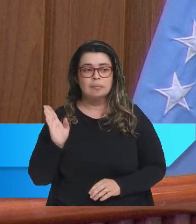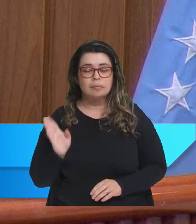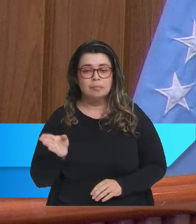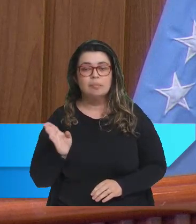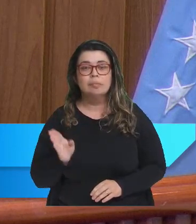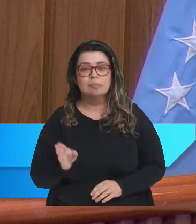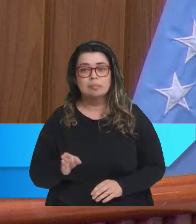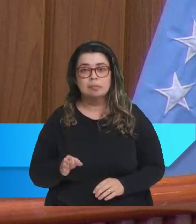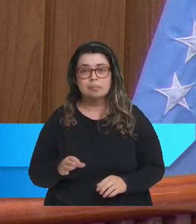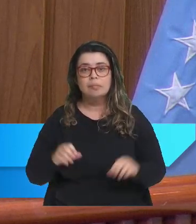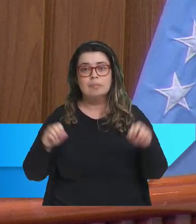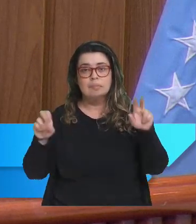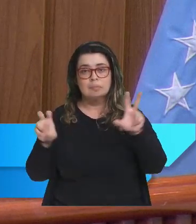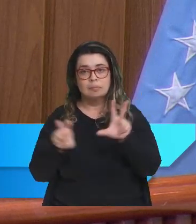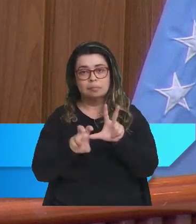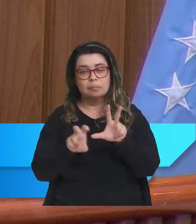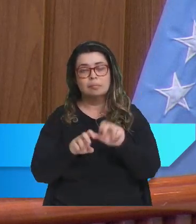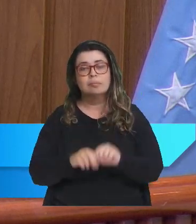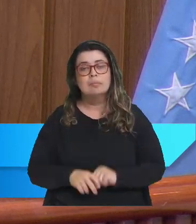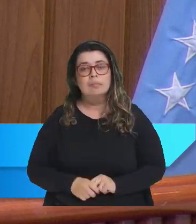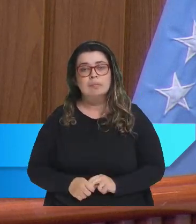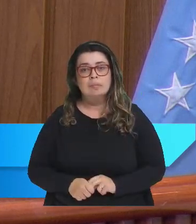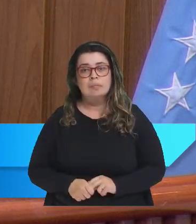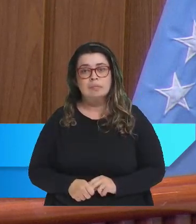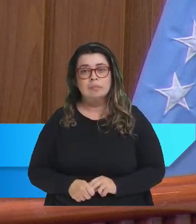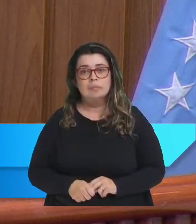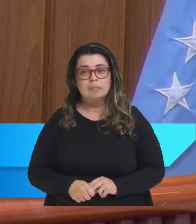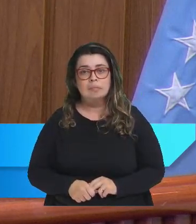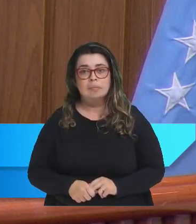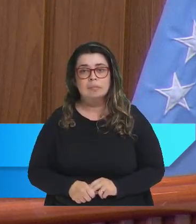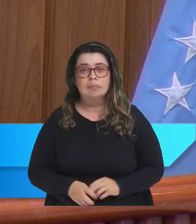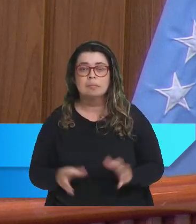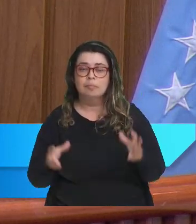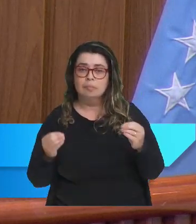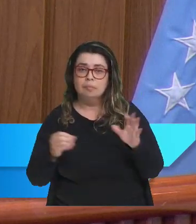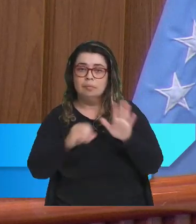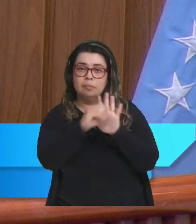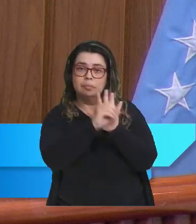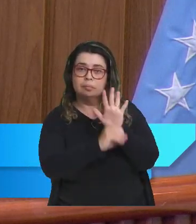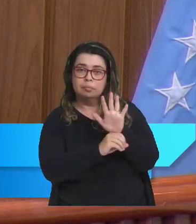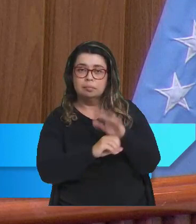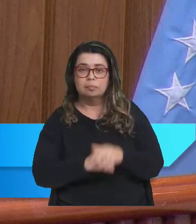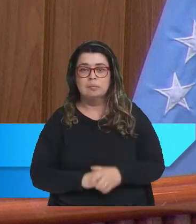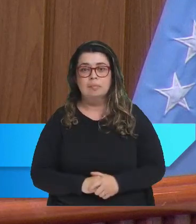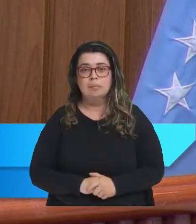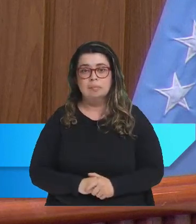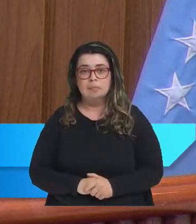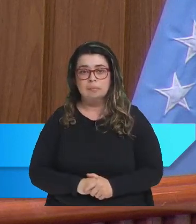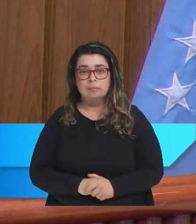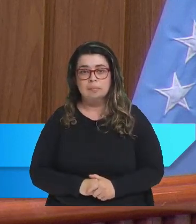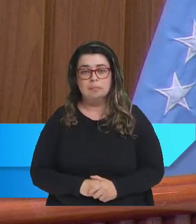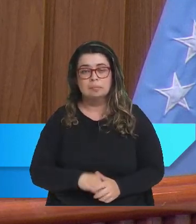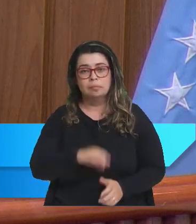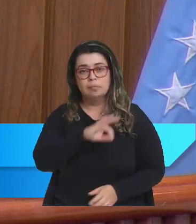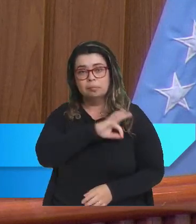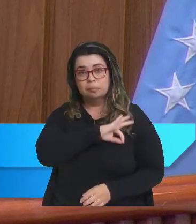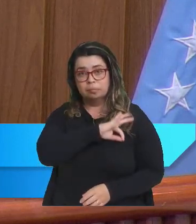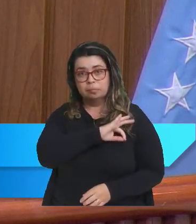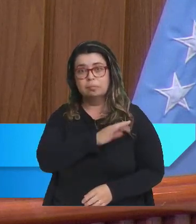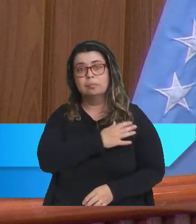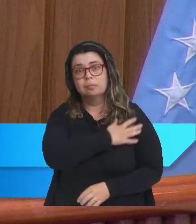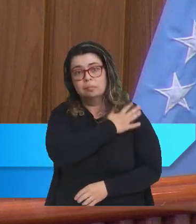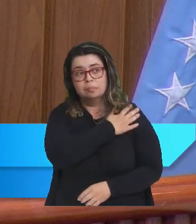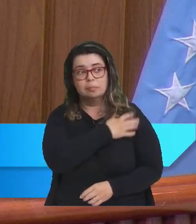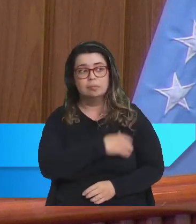já fizeram inúmeros ofícios ao batalhão para poder ter